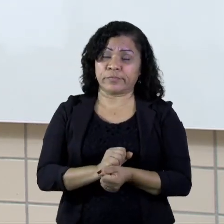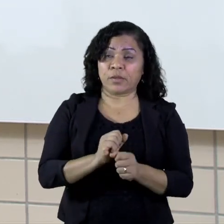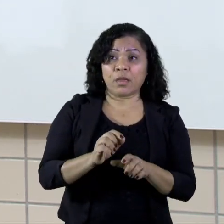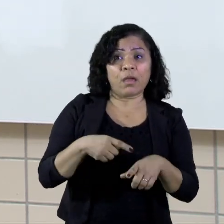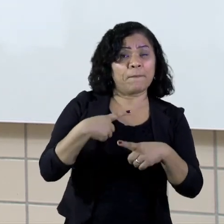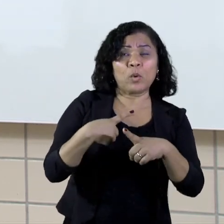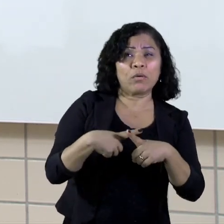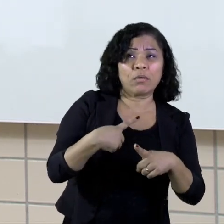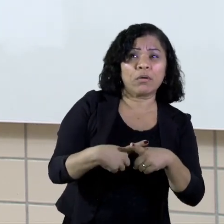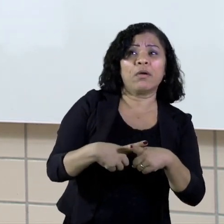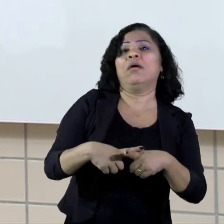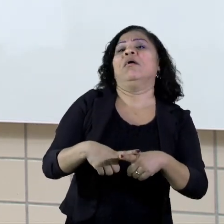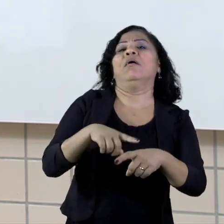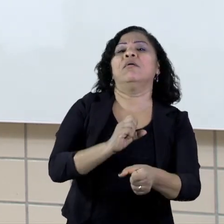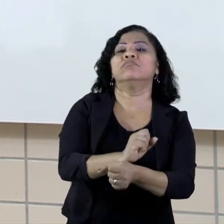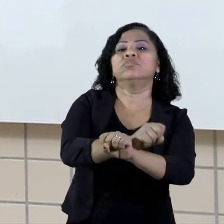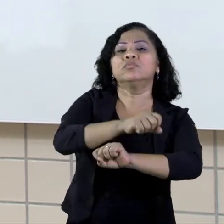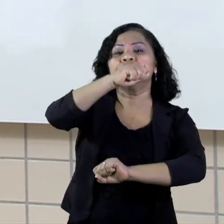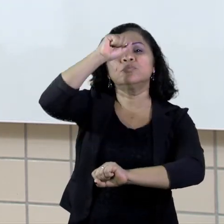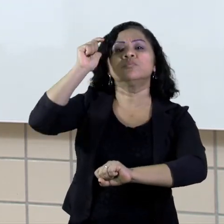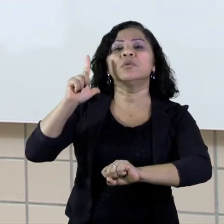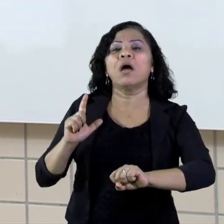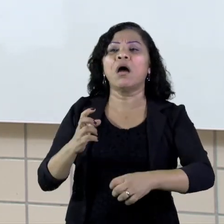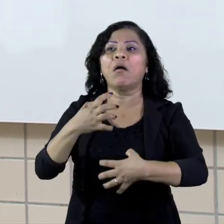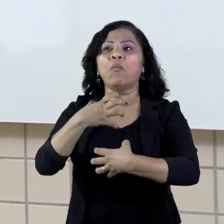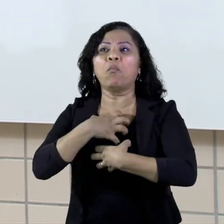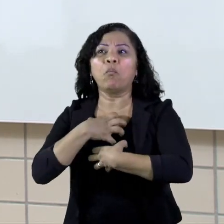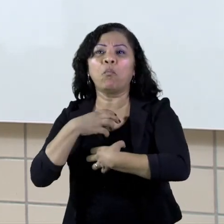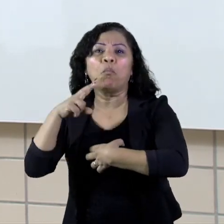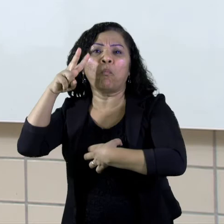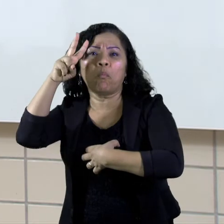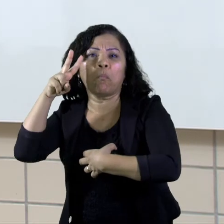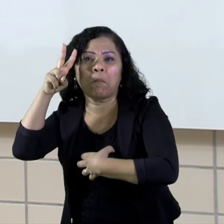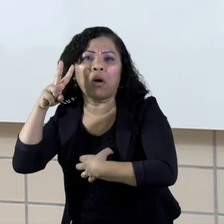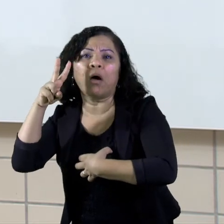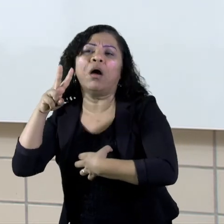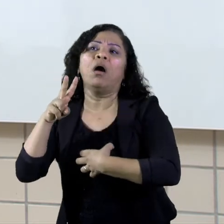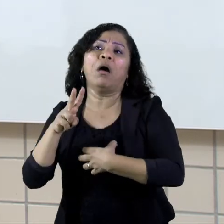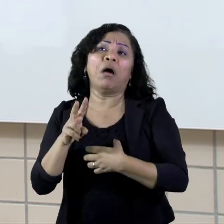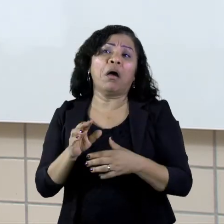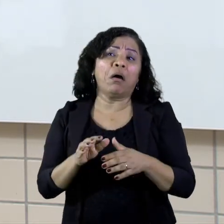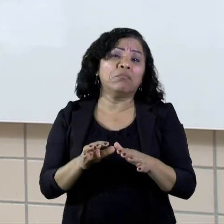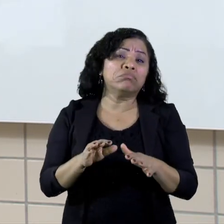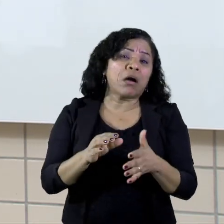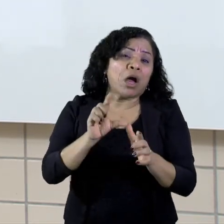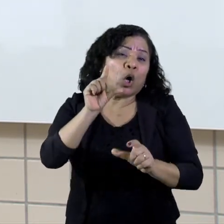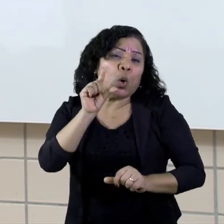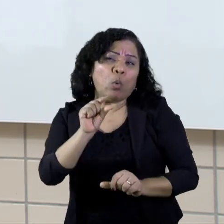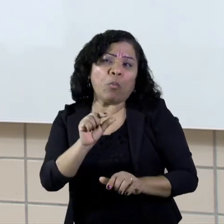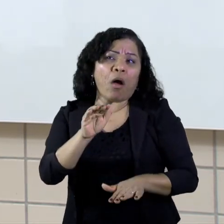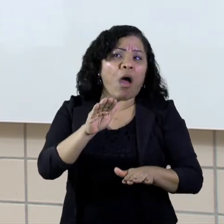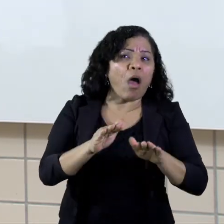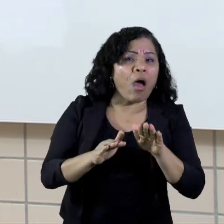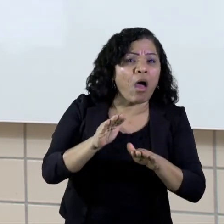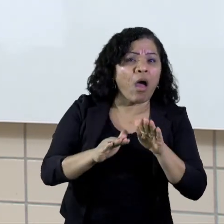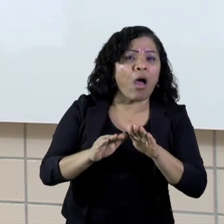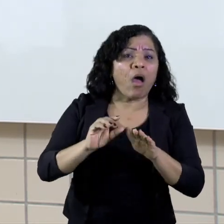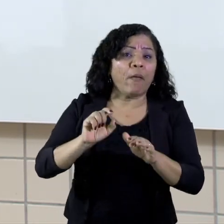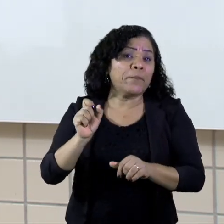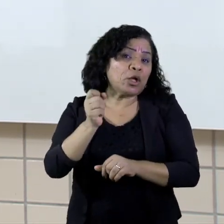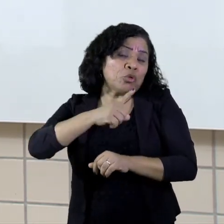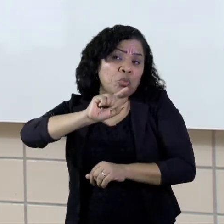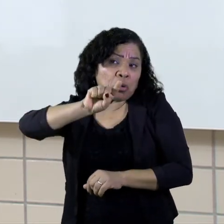na África, em sentidos históricos, ela fosse um pouco mais amena e mais suave do que em outros lugares do